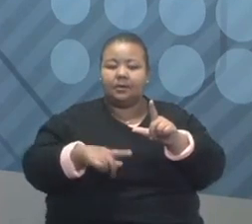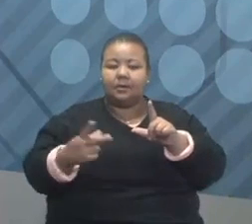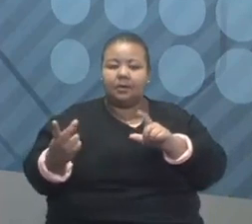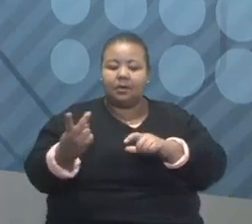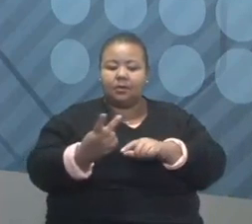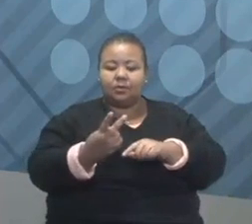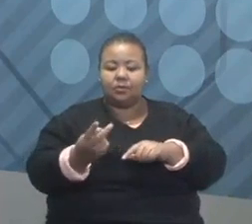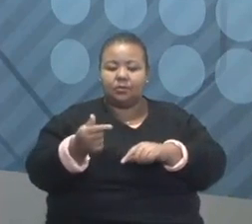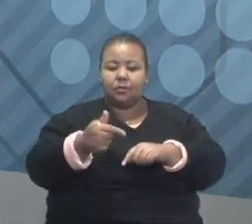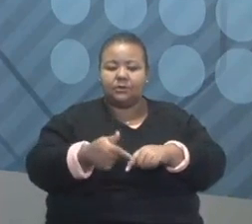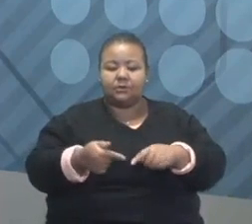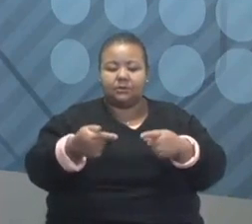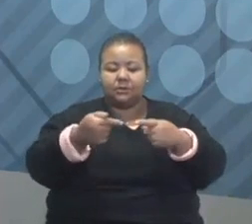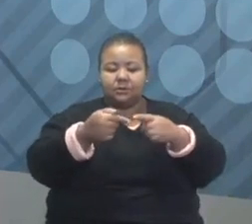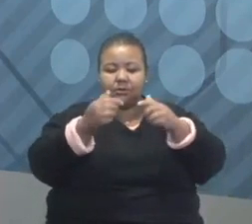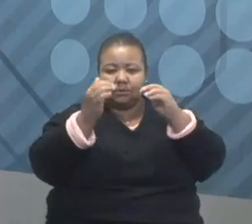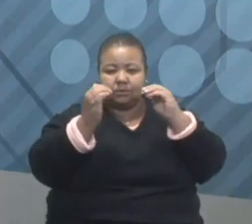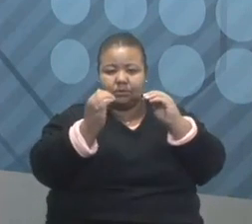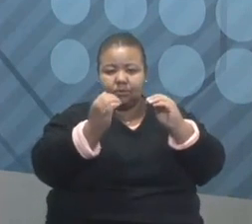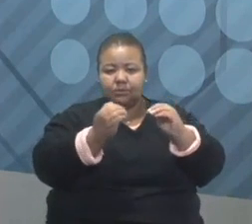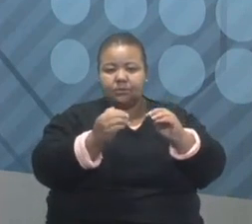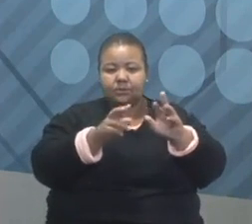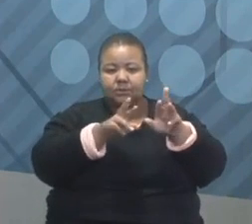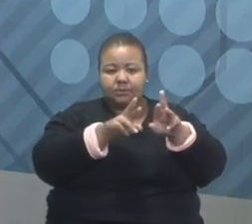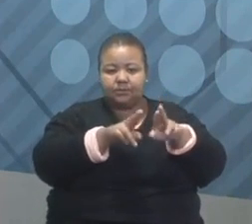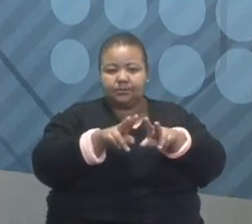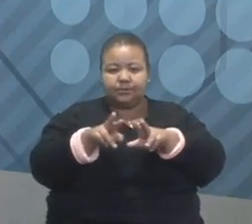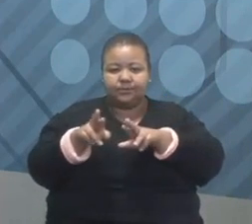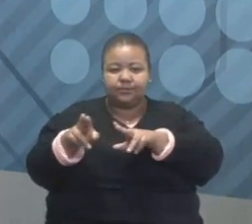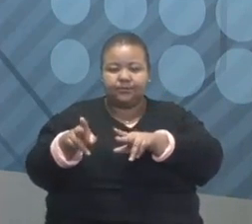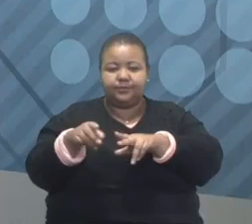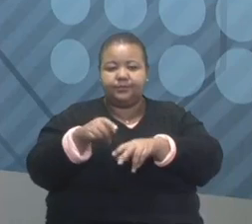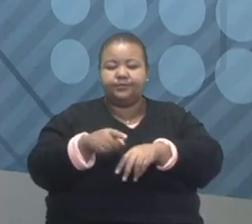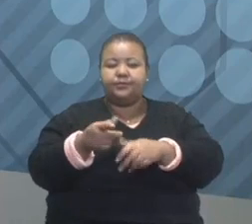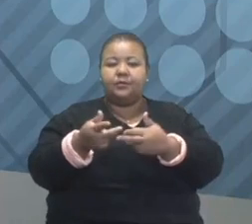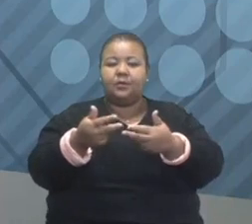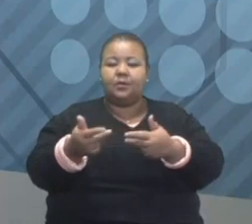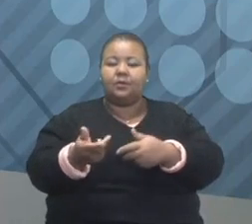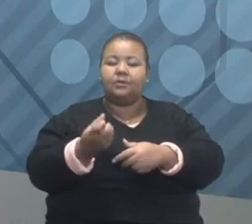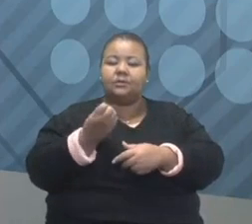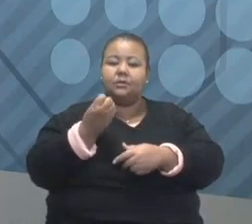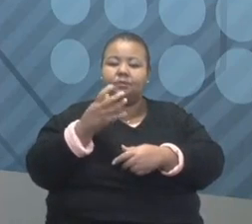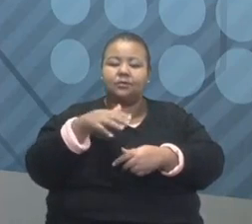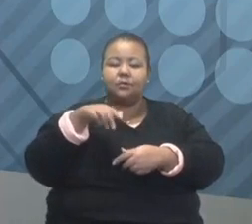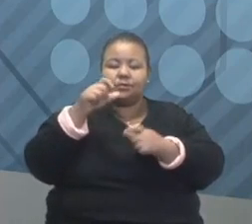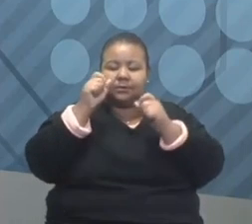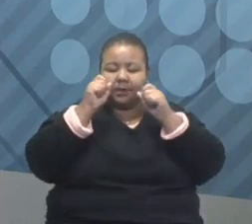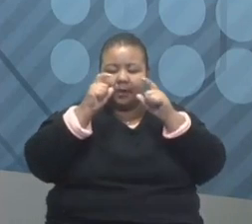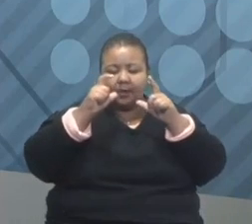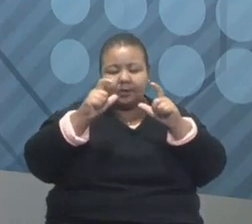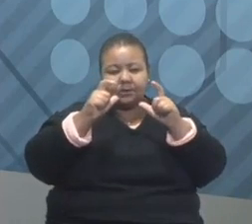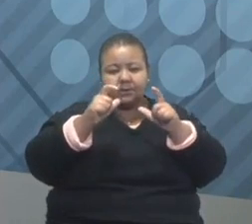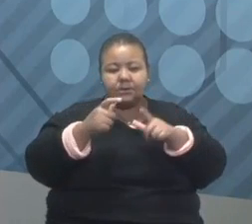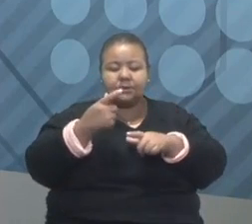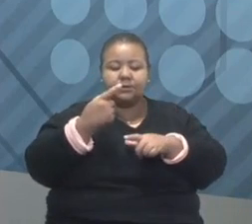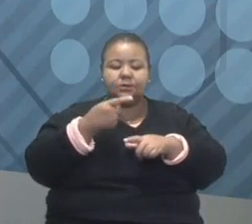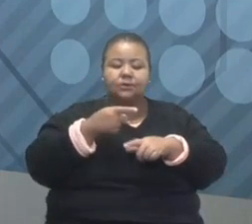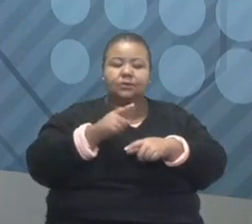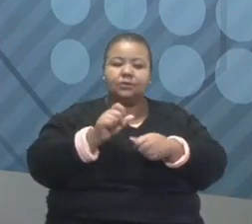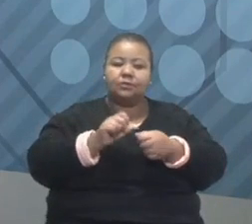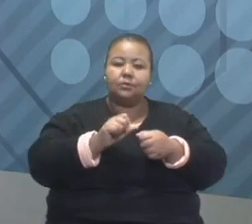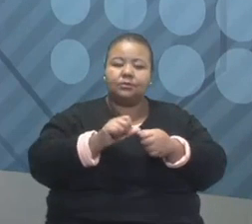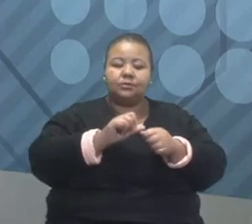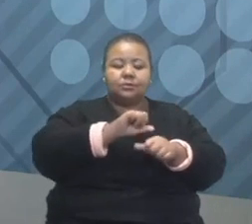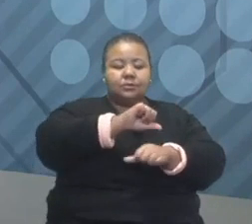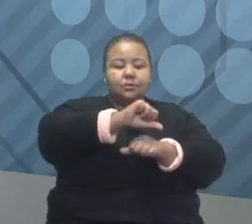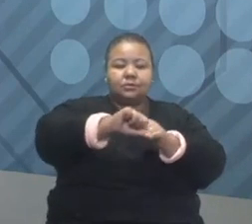condições, que tem que satisfazer essas igualdades. Uma coisa interessante, quando nós trabalhamos com essas transformações